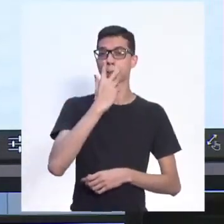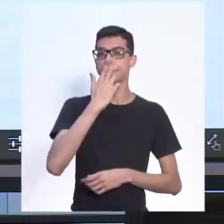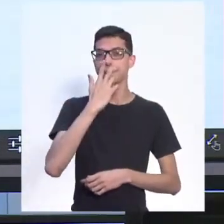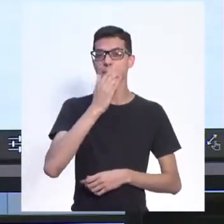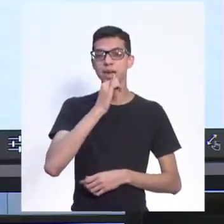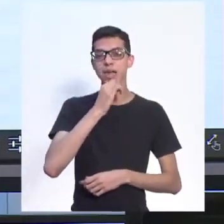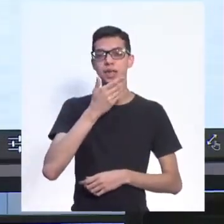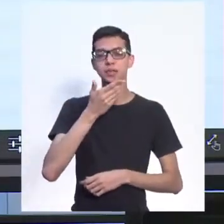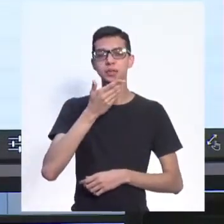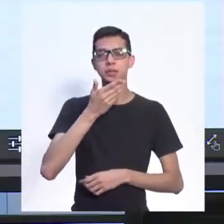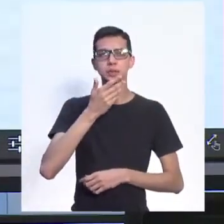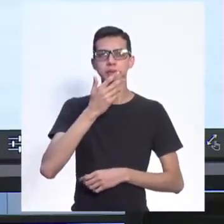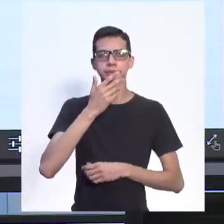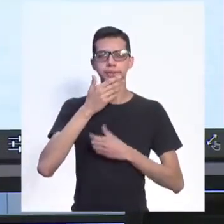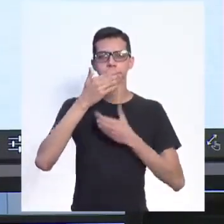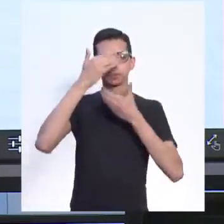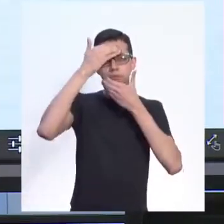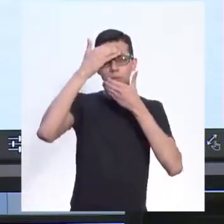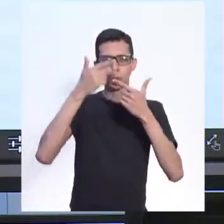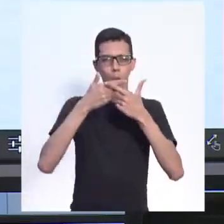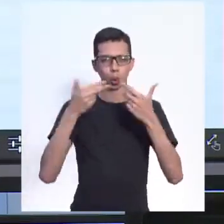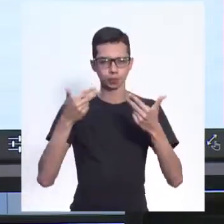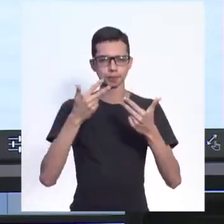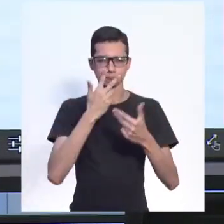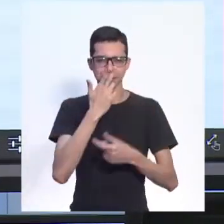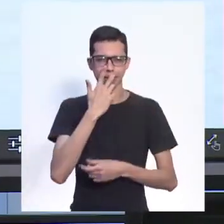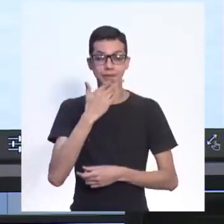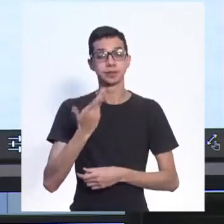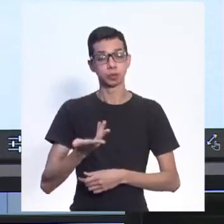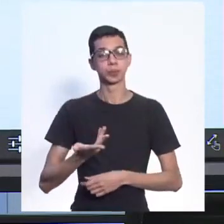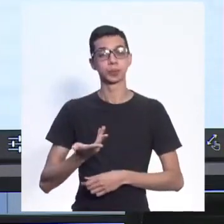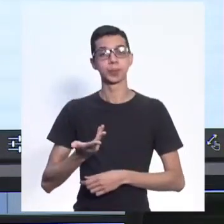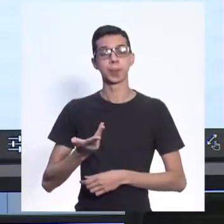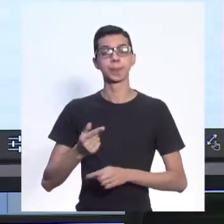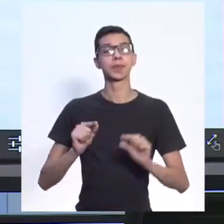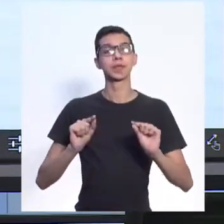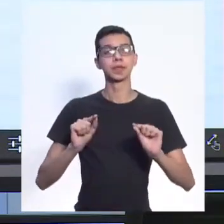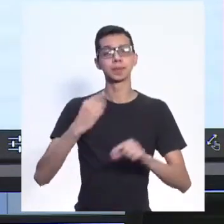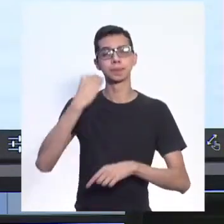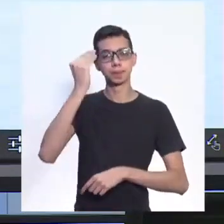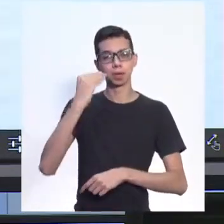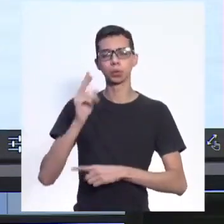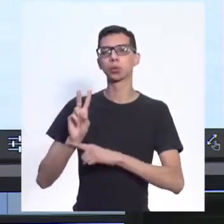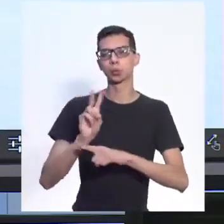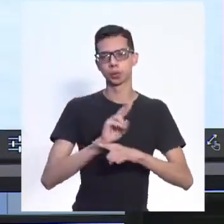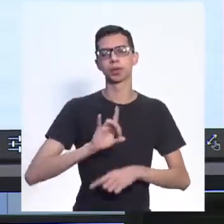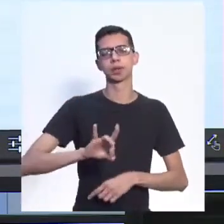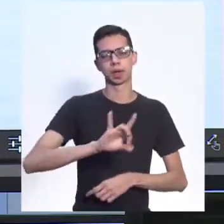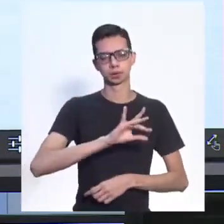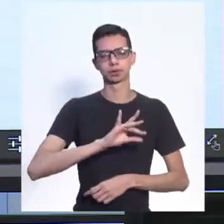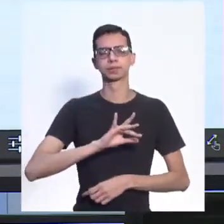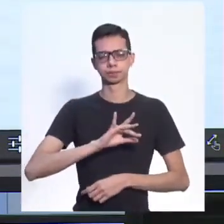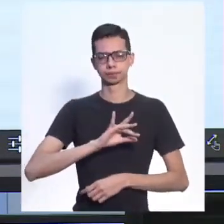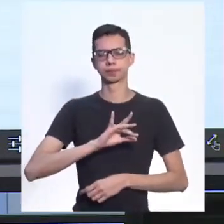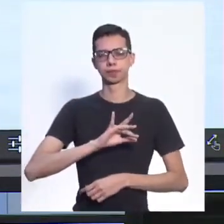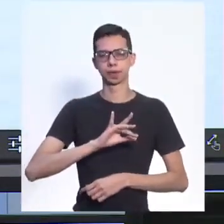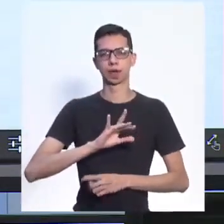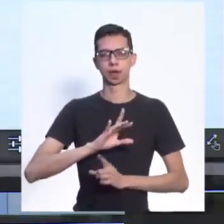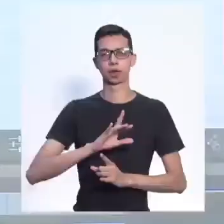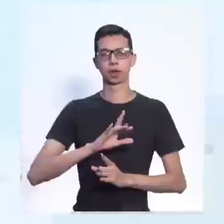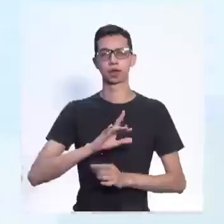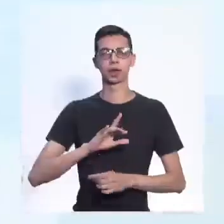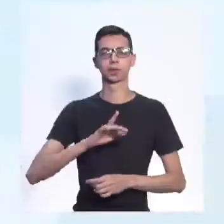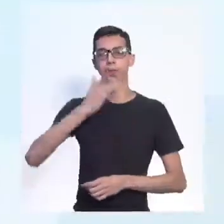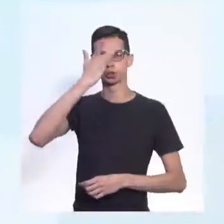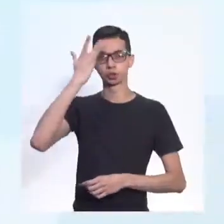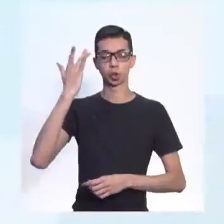enfim. Então, os maquiadores são esse pessoal que cuida da caracterização cênica de cada músico, tá? De cada artista.